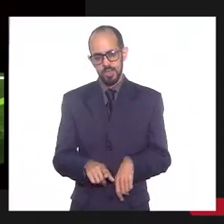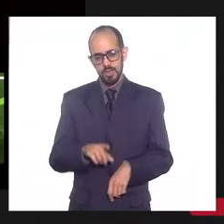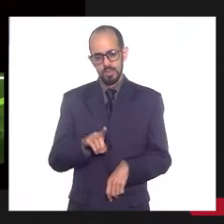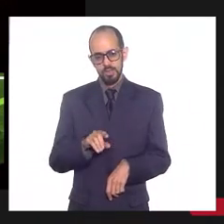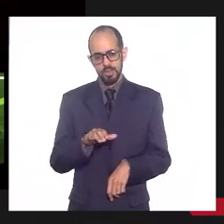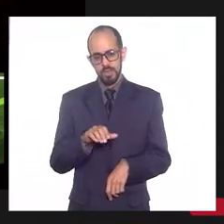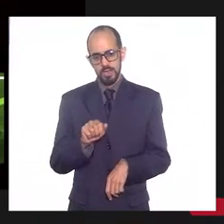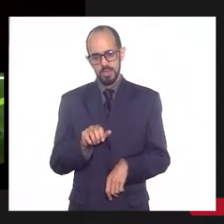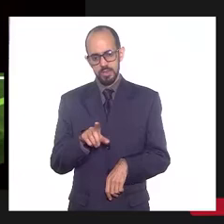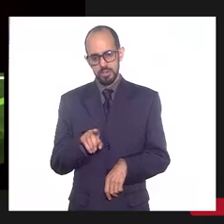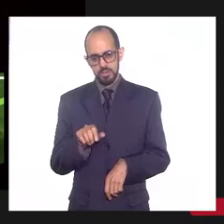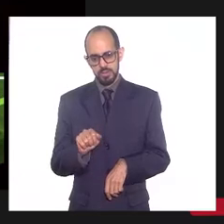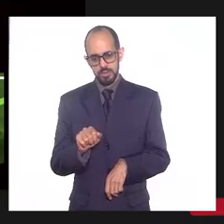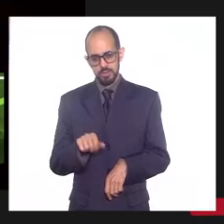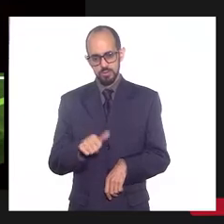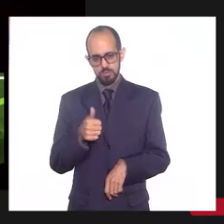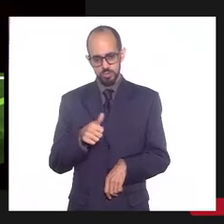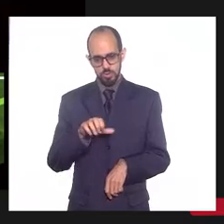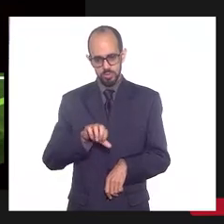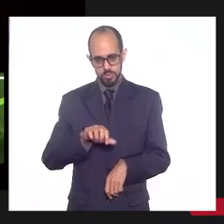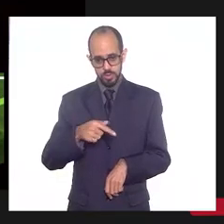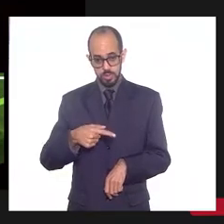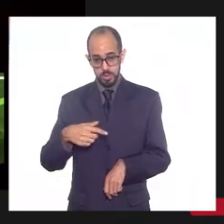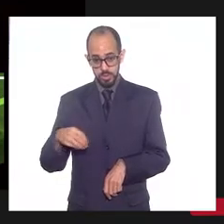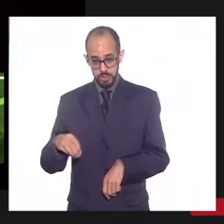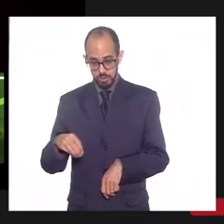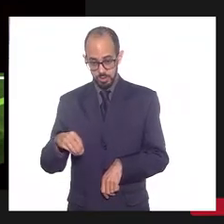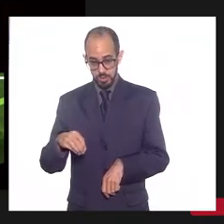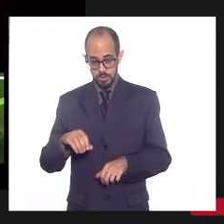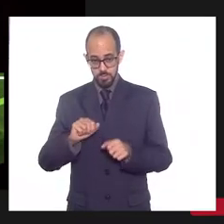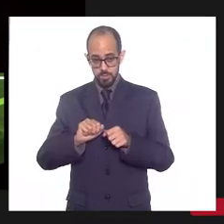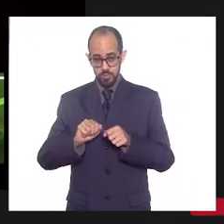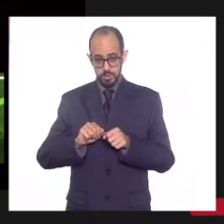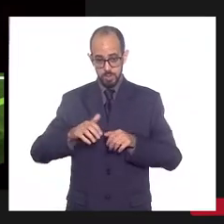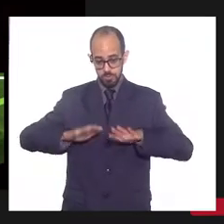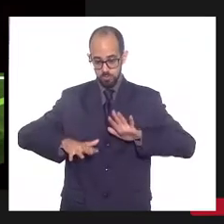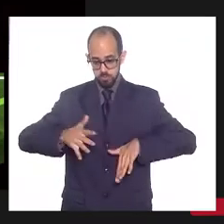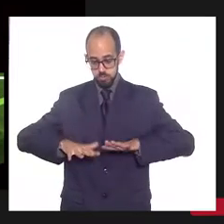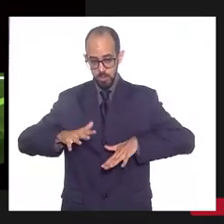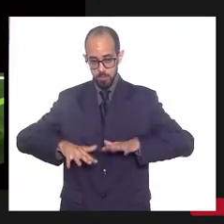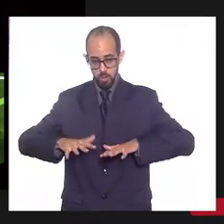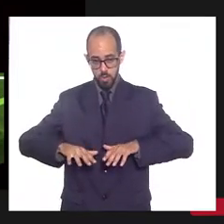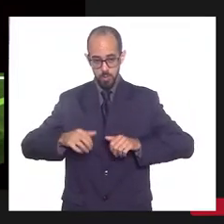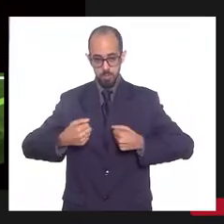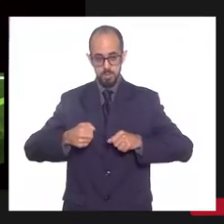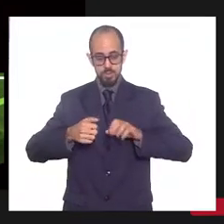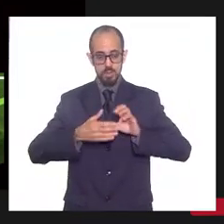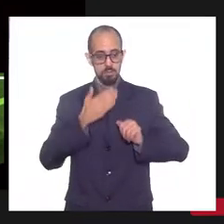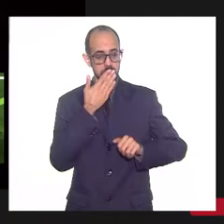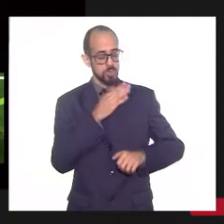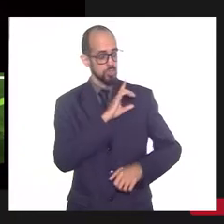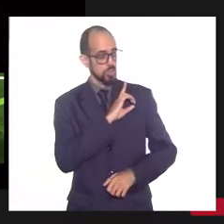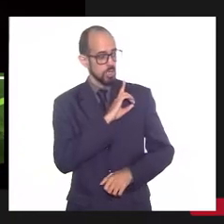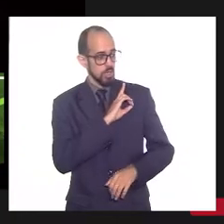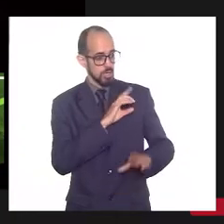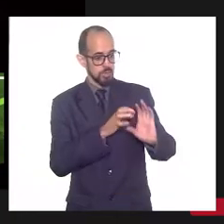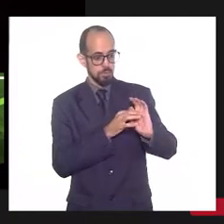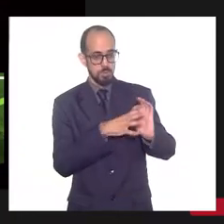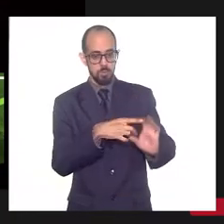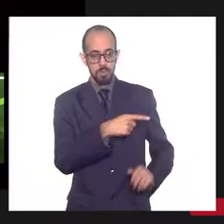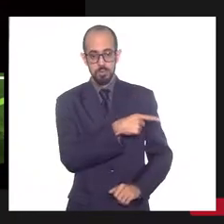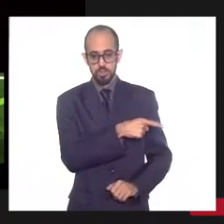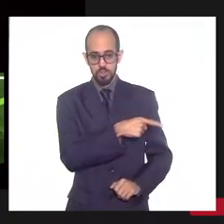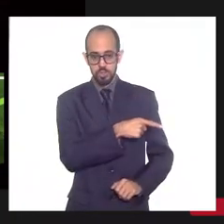por exemplo que a gente para fazer festa do terreiro para tocar no tambor tinha que pedir permissão a delegacia de